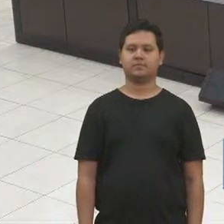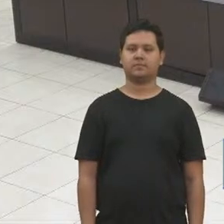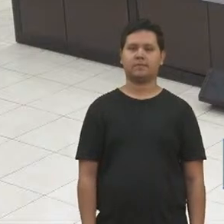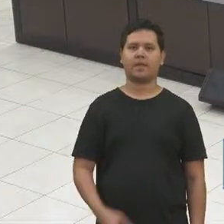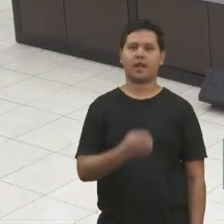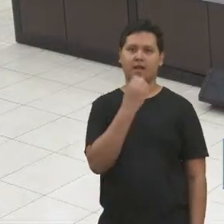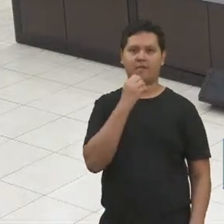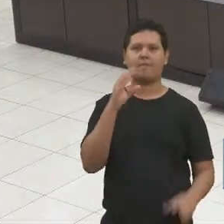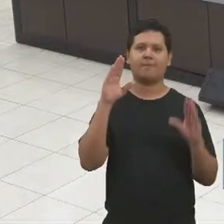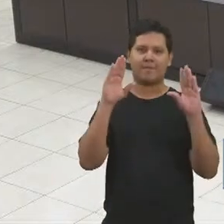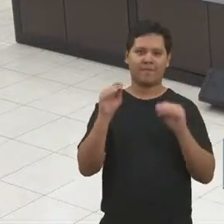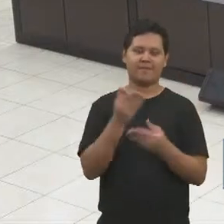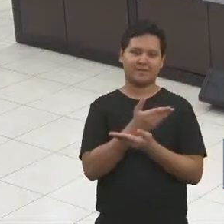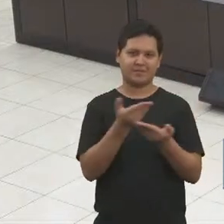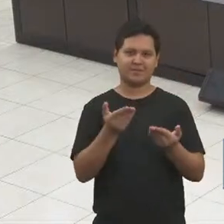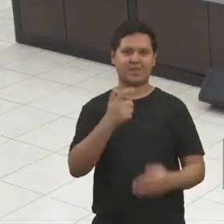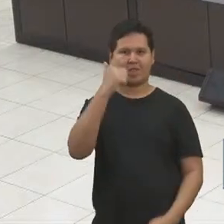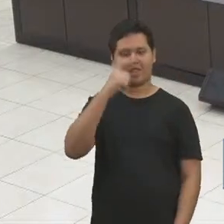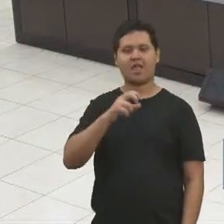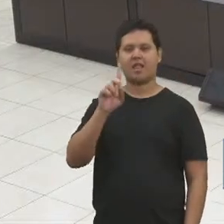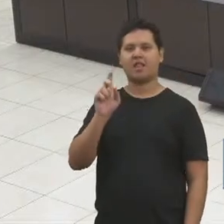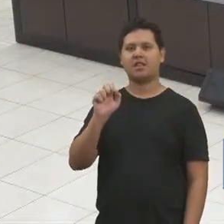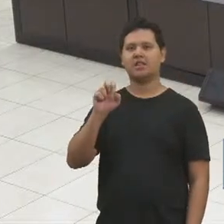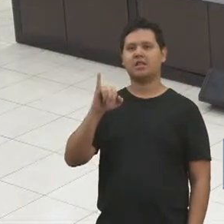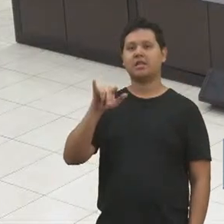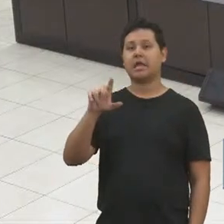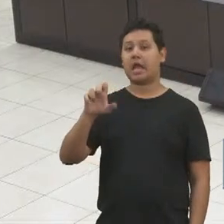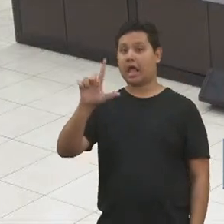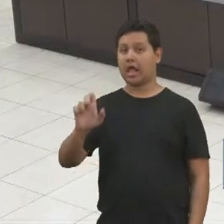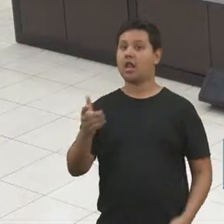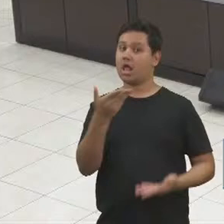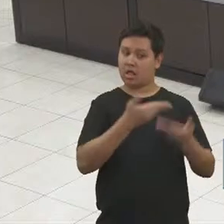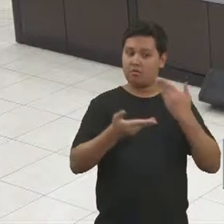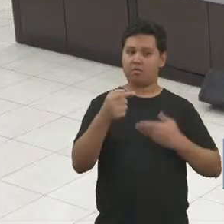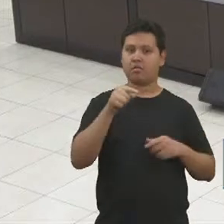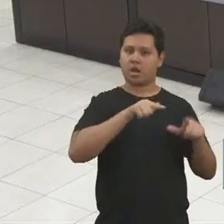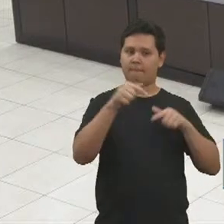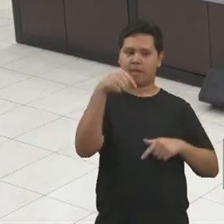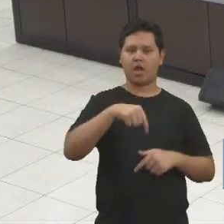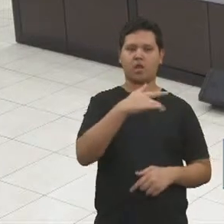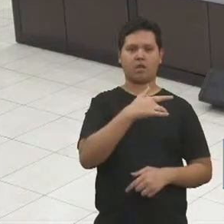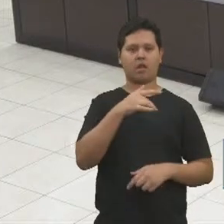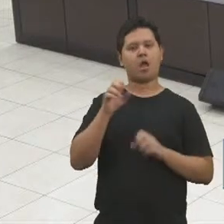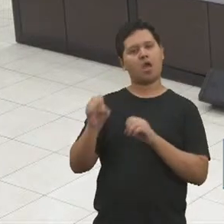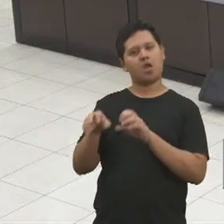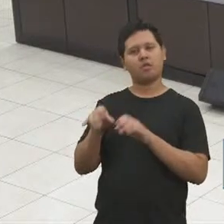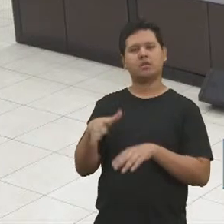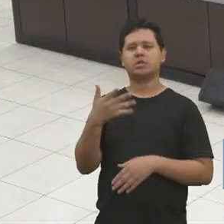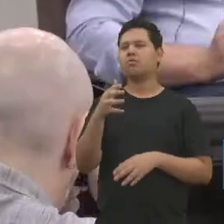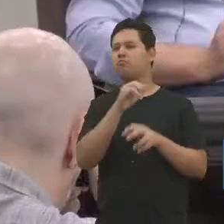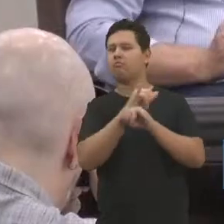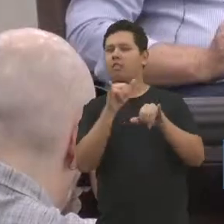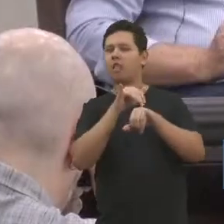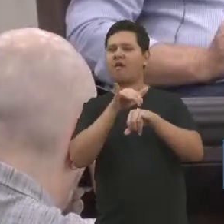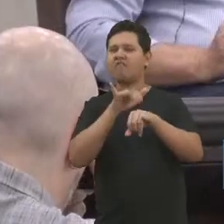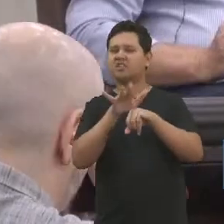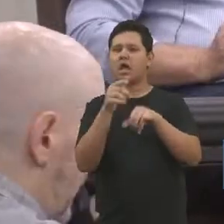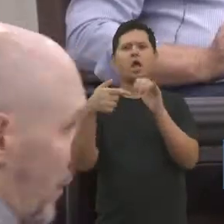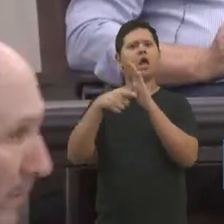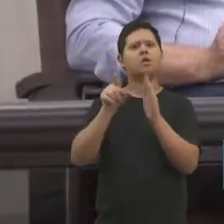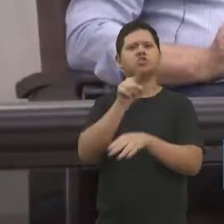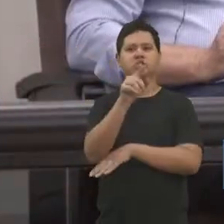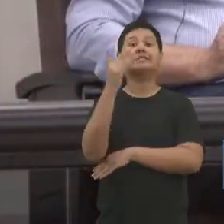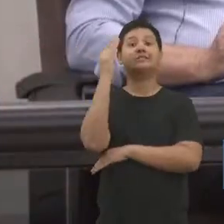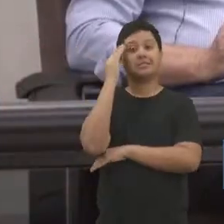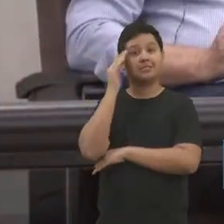Boa noite a todos. Daniele de Paula, eu sou servidora da educação. Né? Só um recadinho antes, Guilherme. Né? A gente sabe que